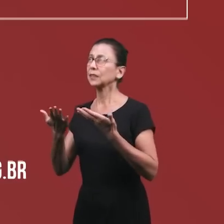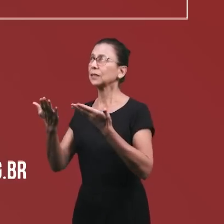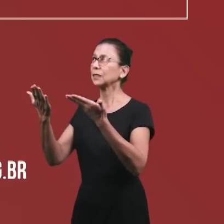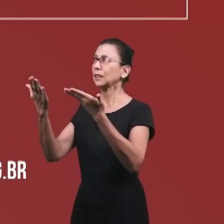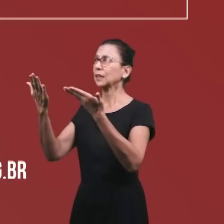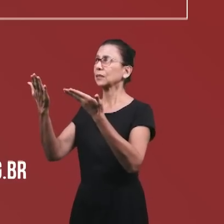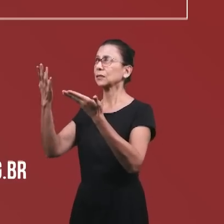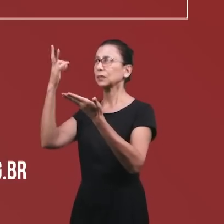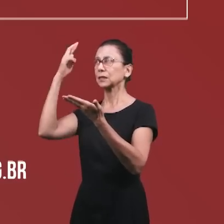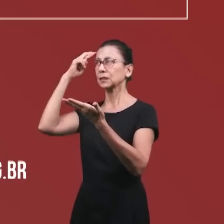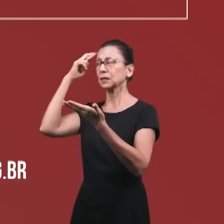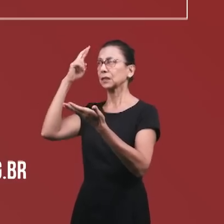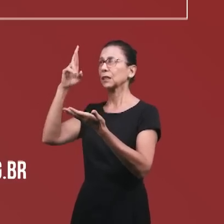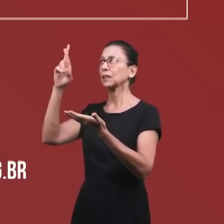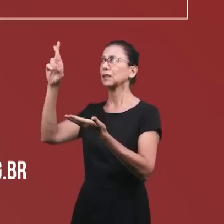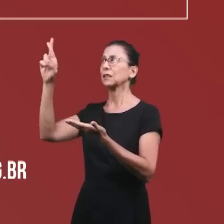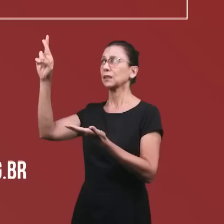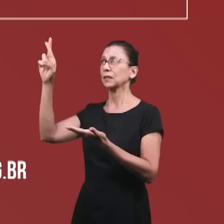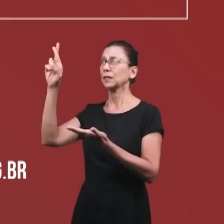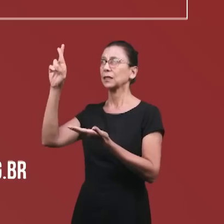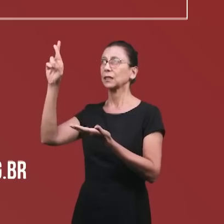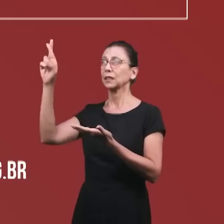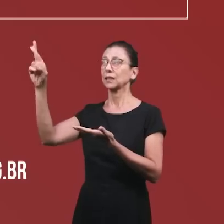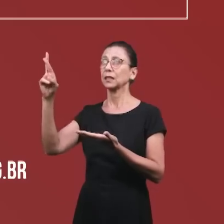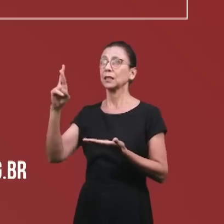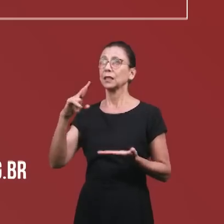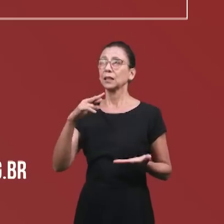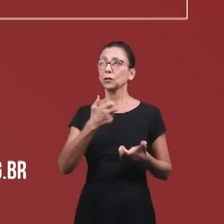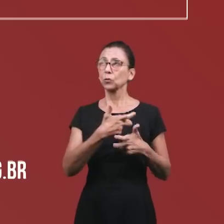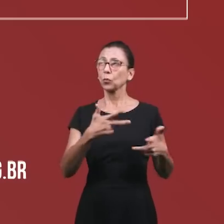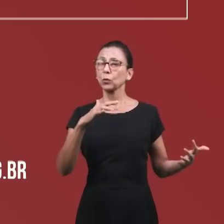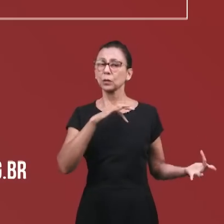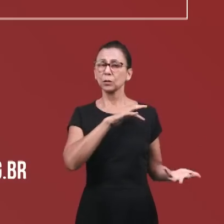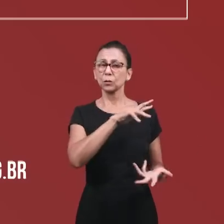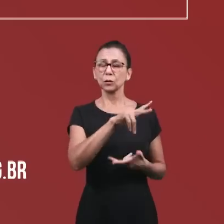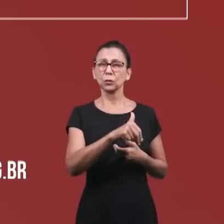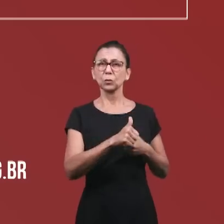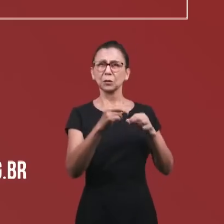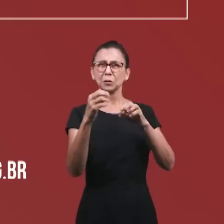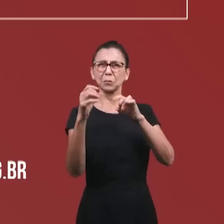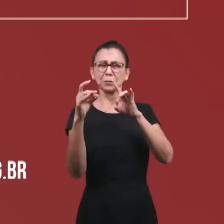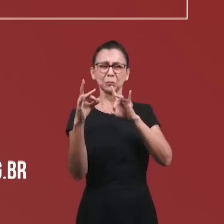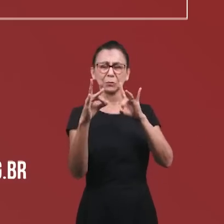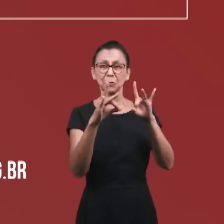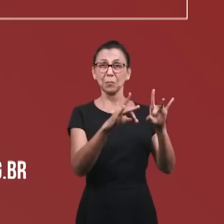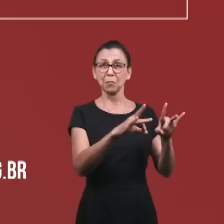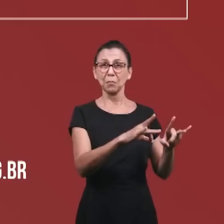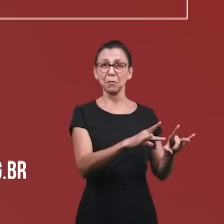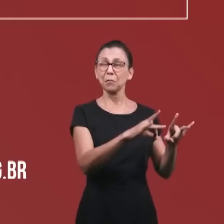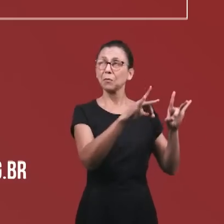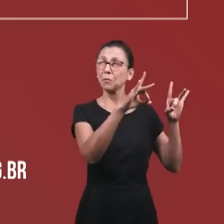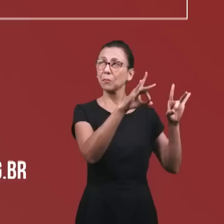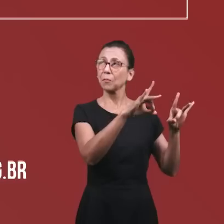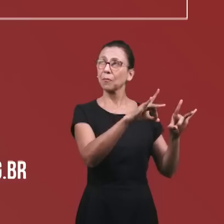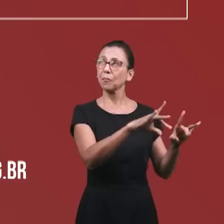vizinhos, parentes, pessoas por quem você está orando. E juntos receberemos uma grande bênção do